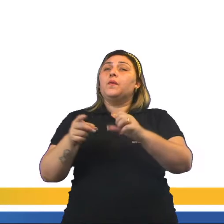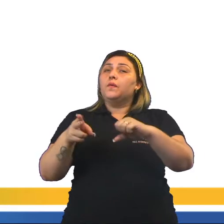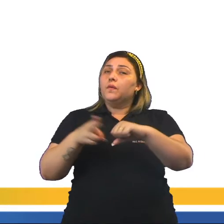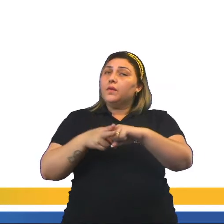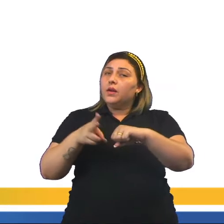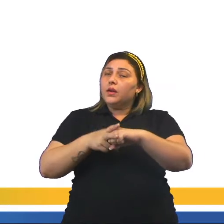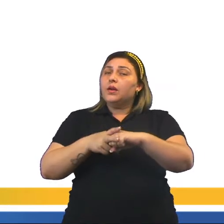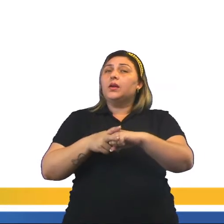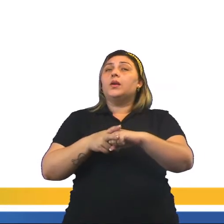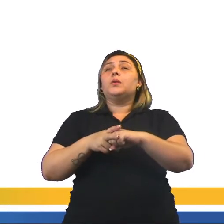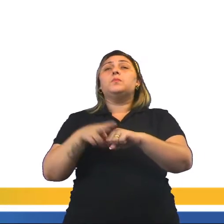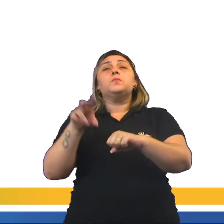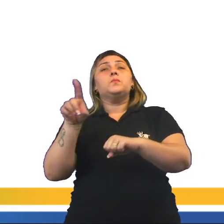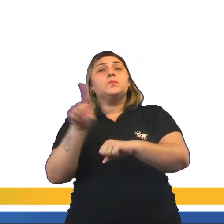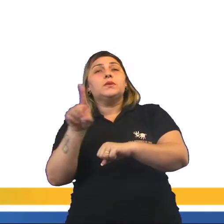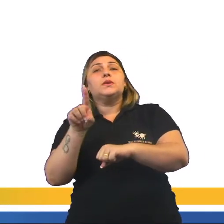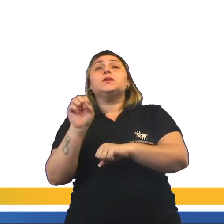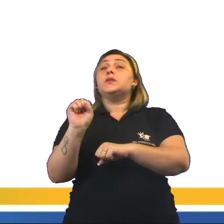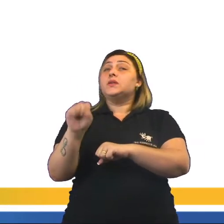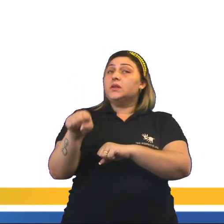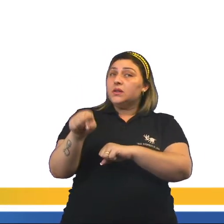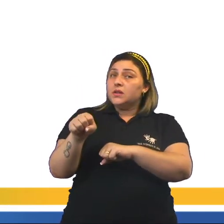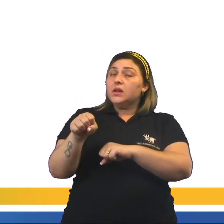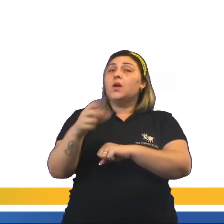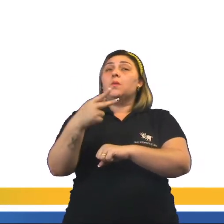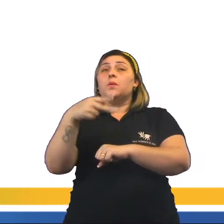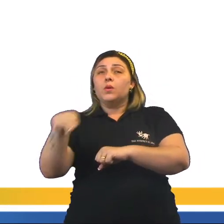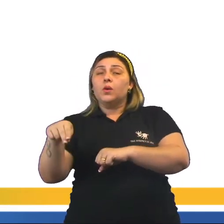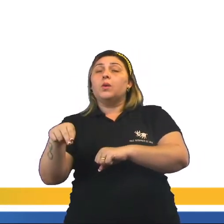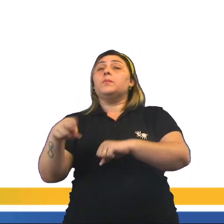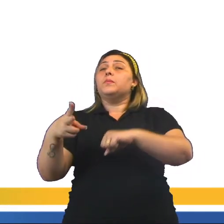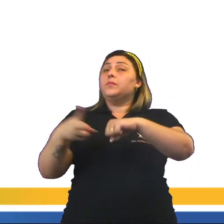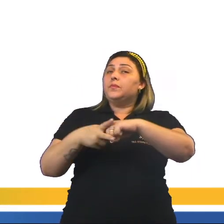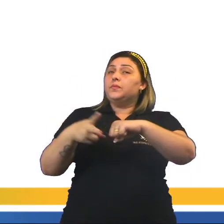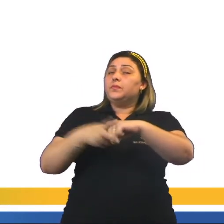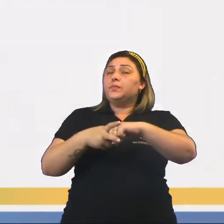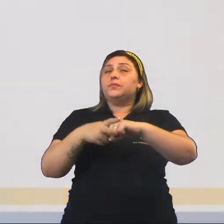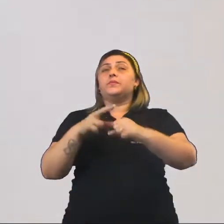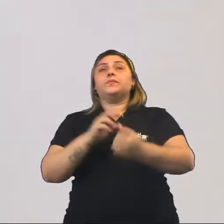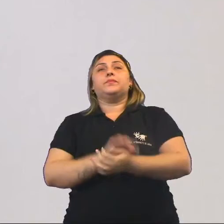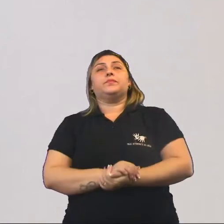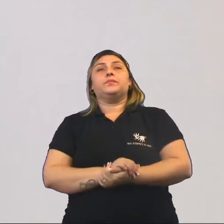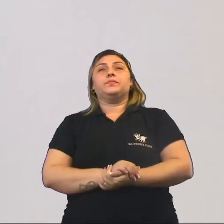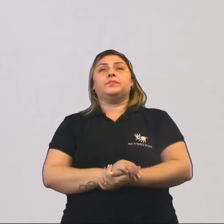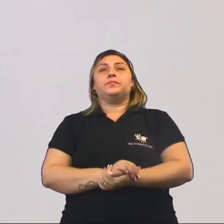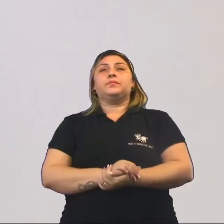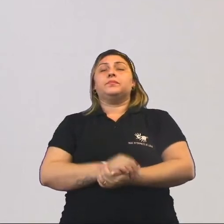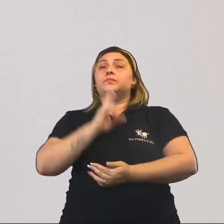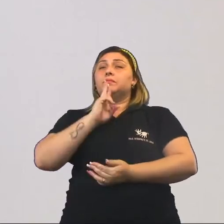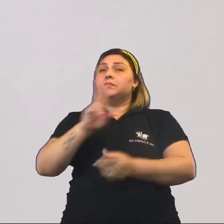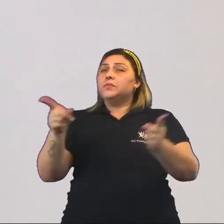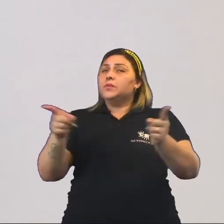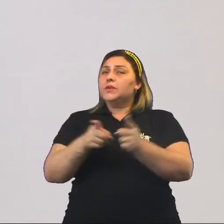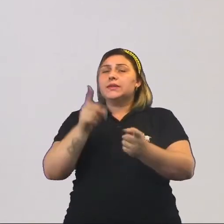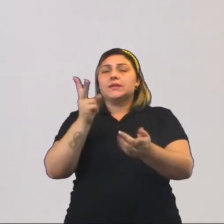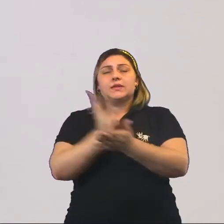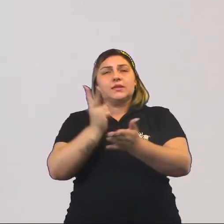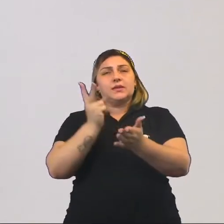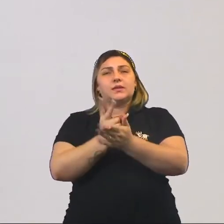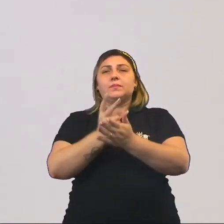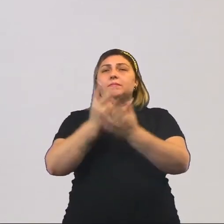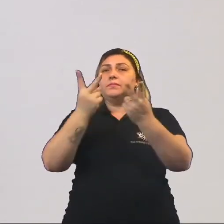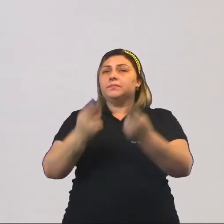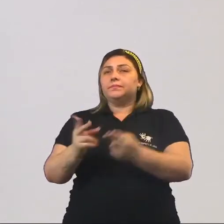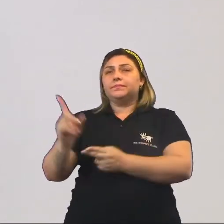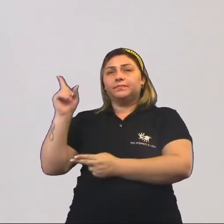auxiliar. Essas são as únicas coisas que vocês vão usar, ok? Yes, I did. No, I didn't. Na resposta curta vai ser sempre